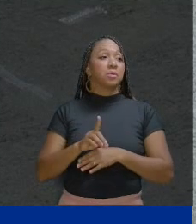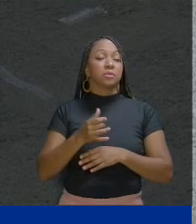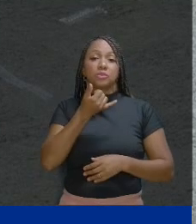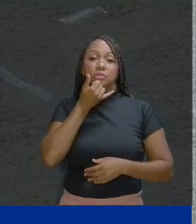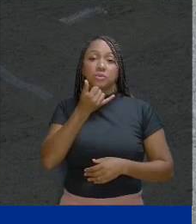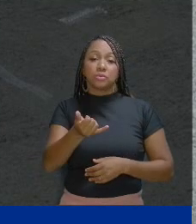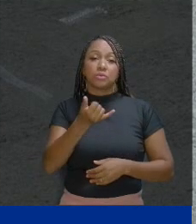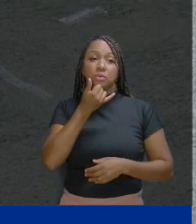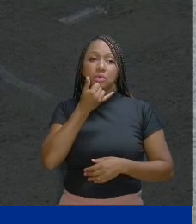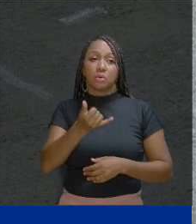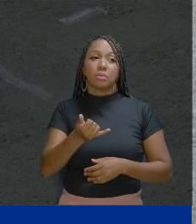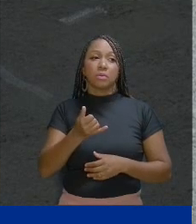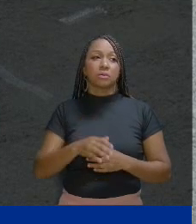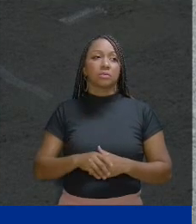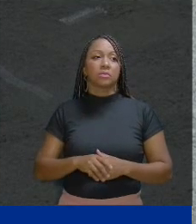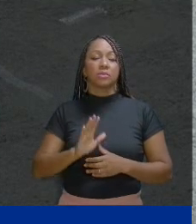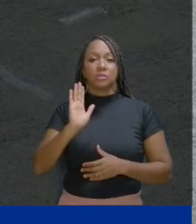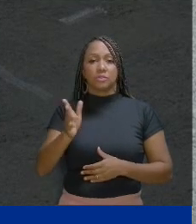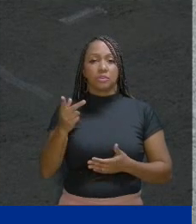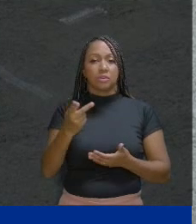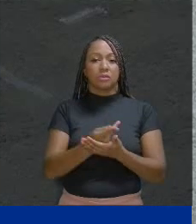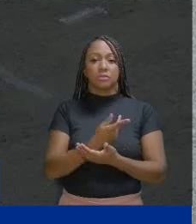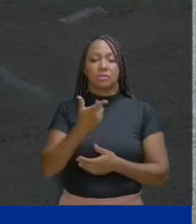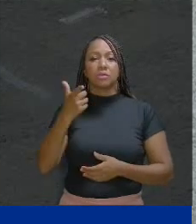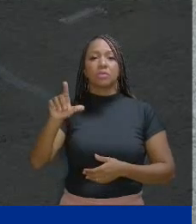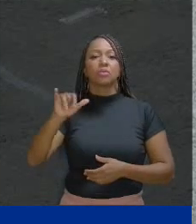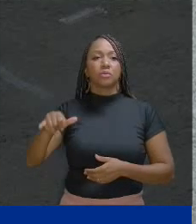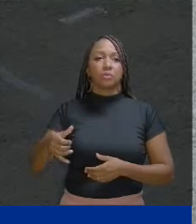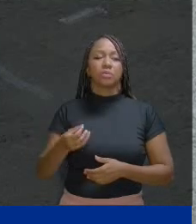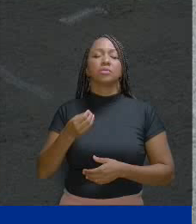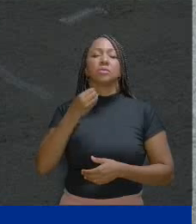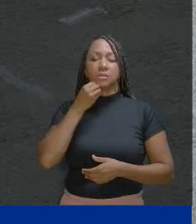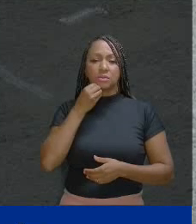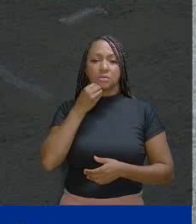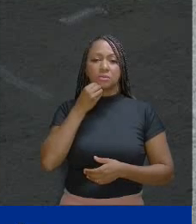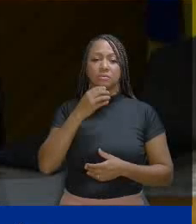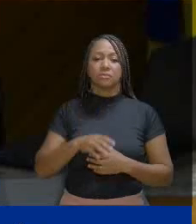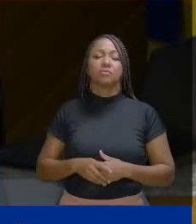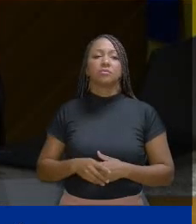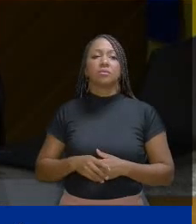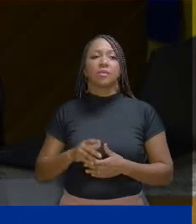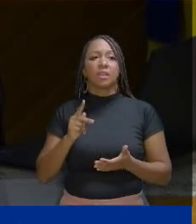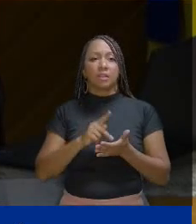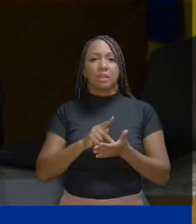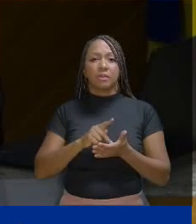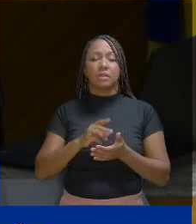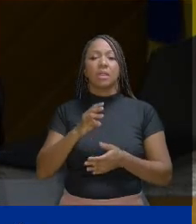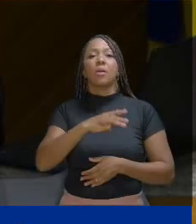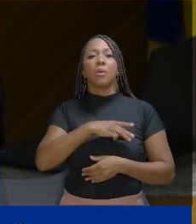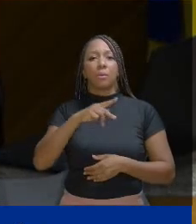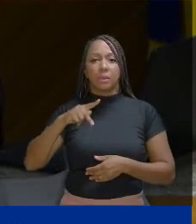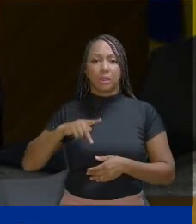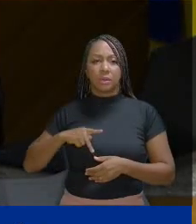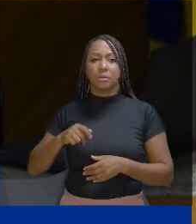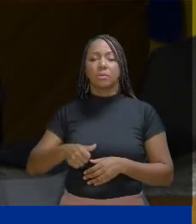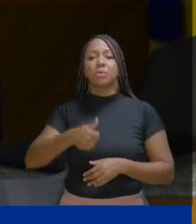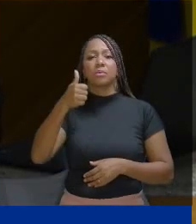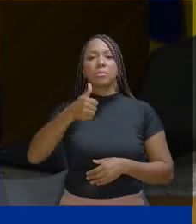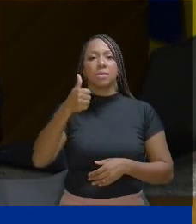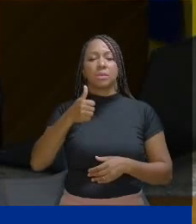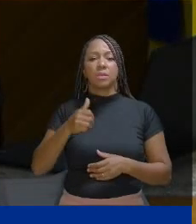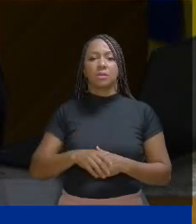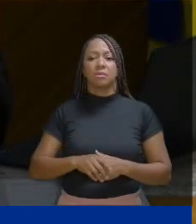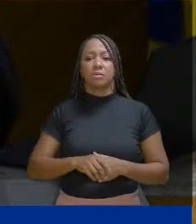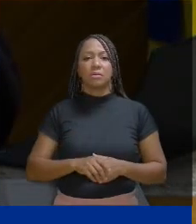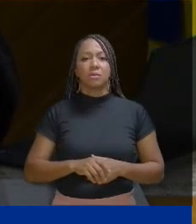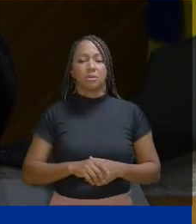pedir desculpas. Já aconteceu isso em outra oportunidade. Na verdade, o Ministério Público deveria falar primeiro e